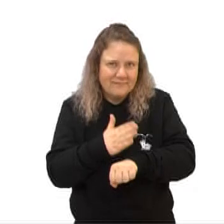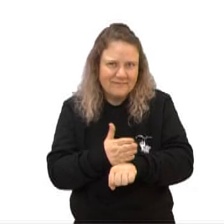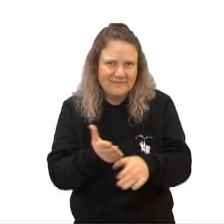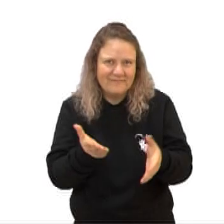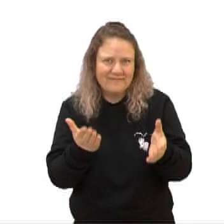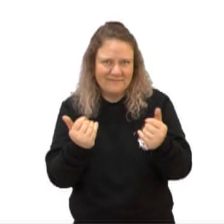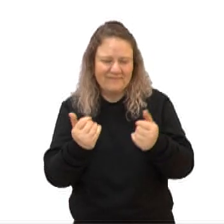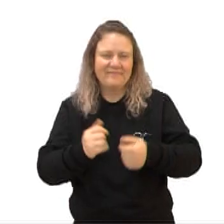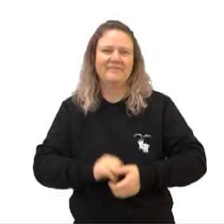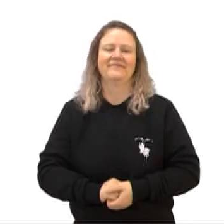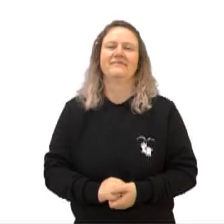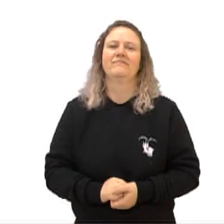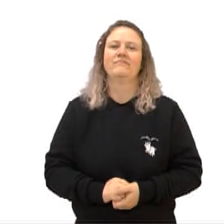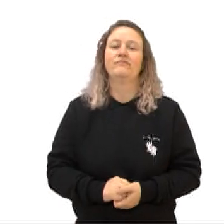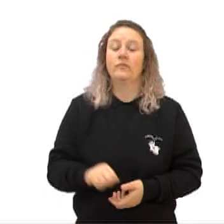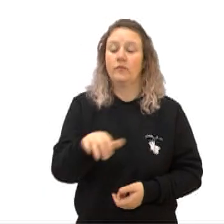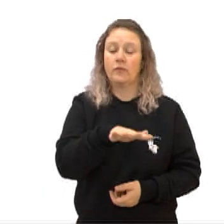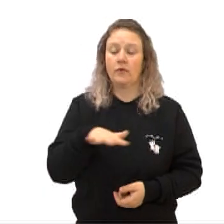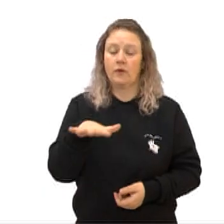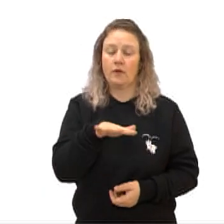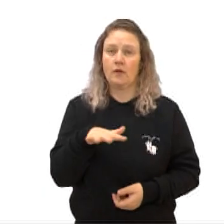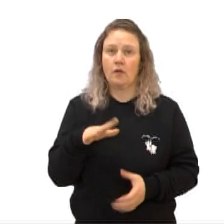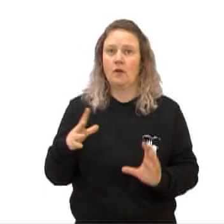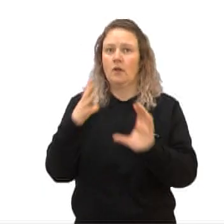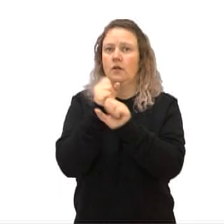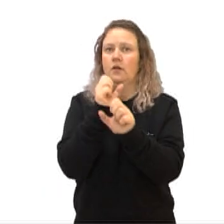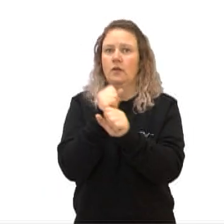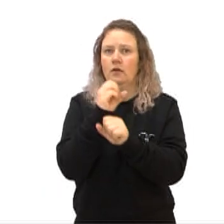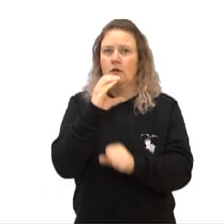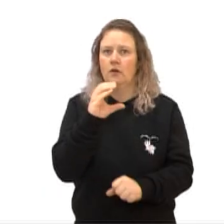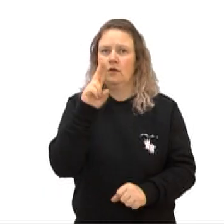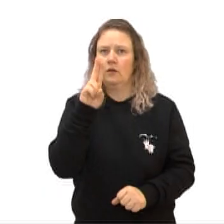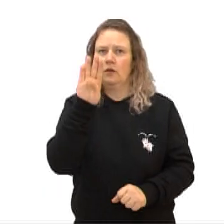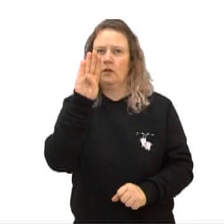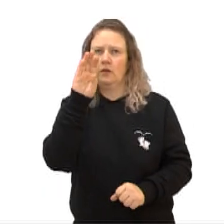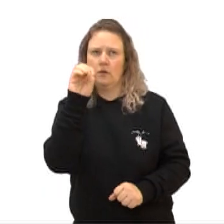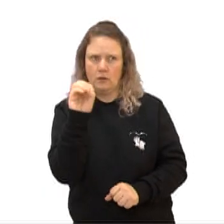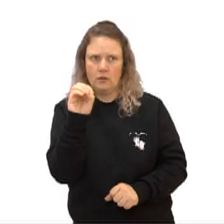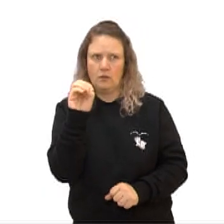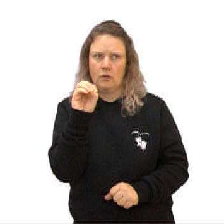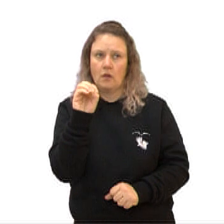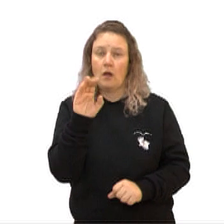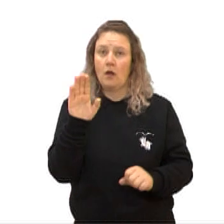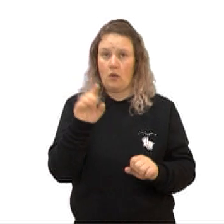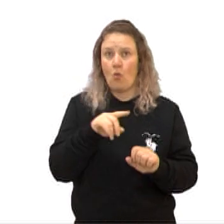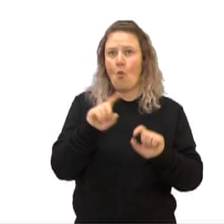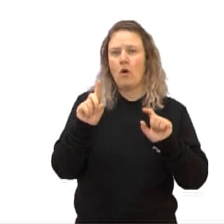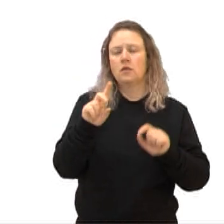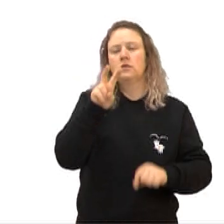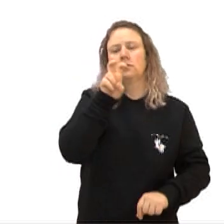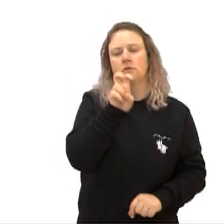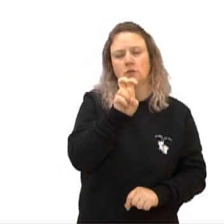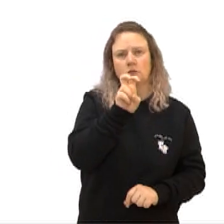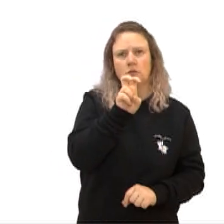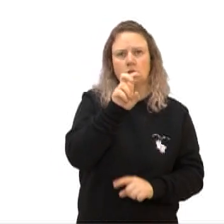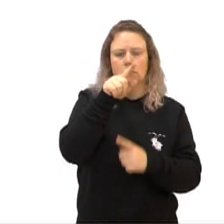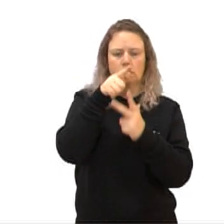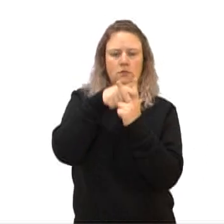lá. A área total de um cubo, cuja diagonal mede 5 raiz de 3 centímetros,